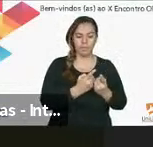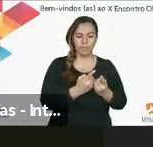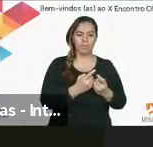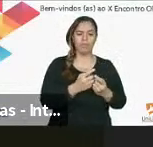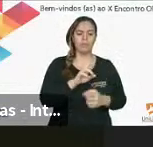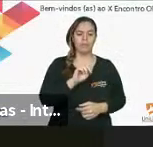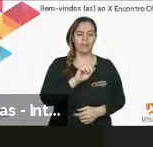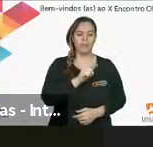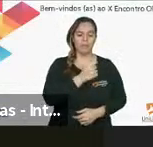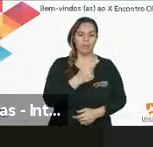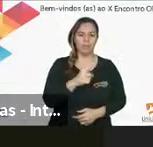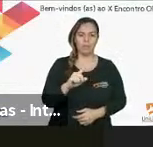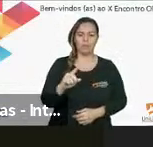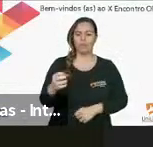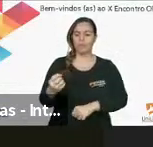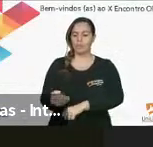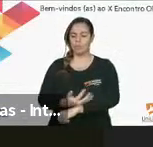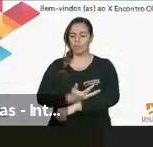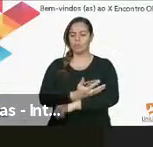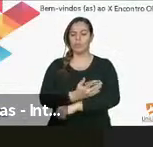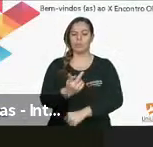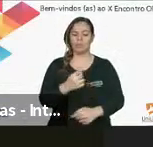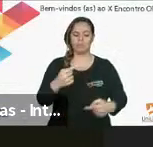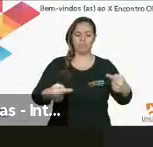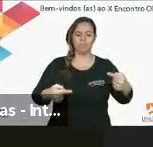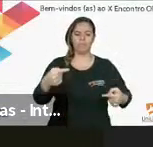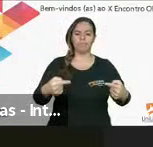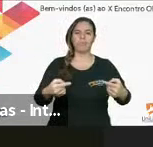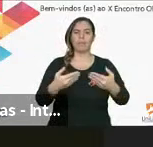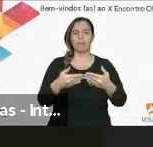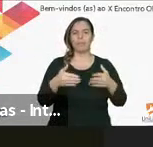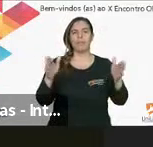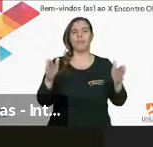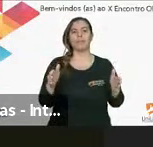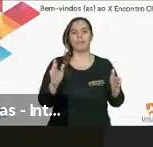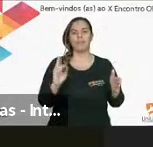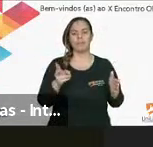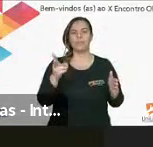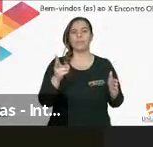emoção ainda está em aberto. Mas,